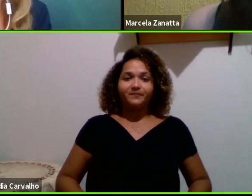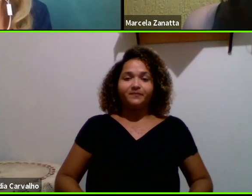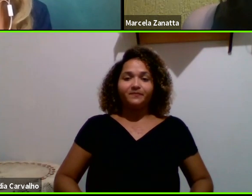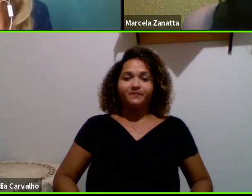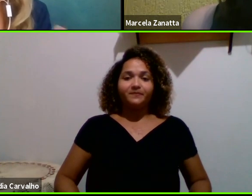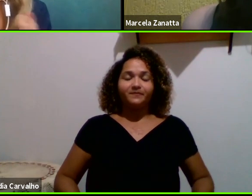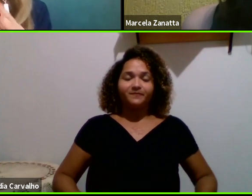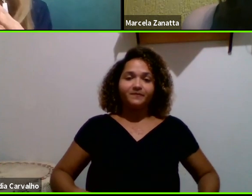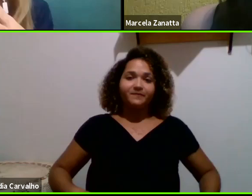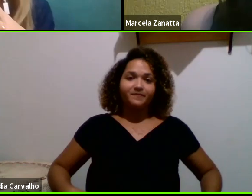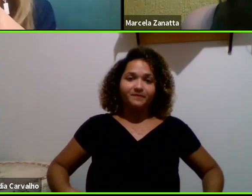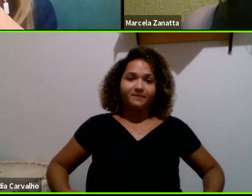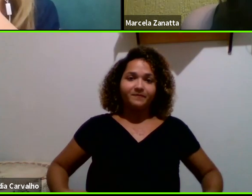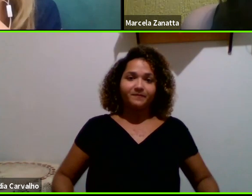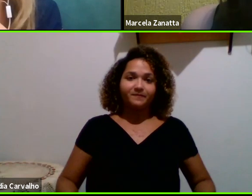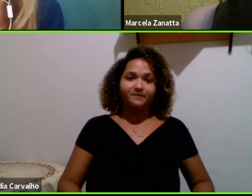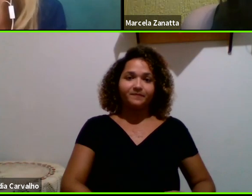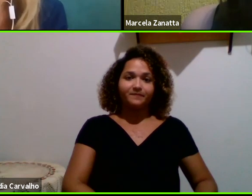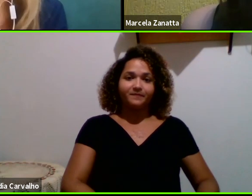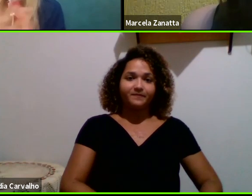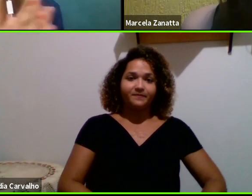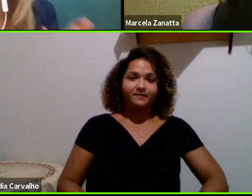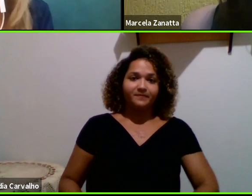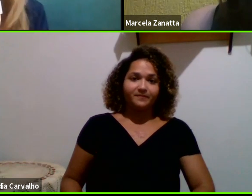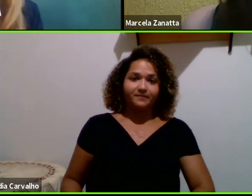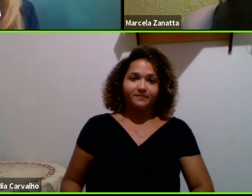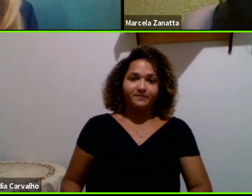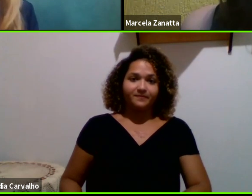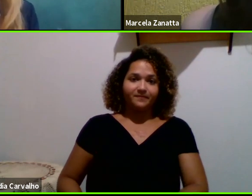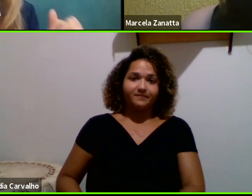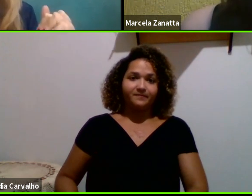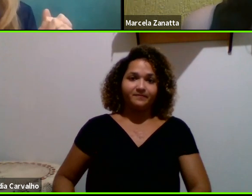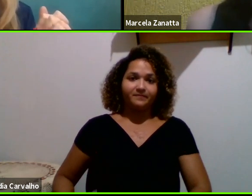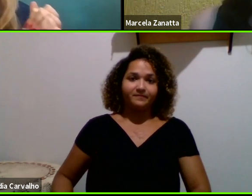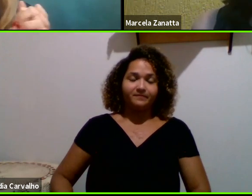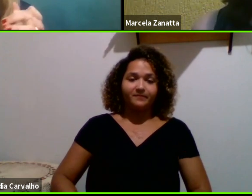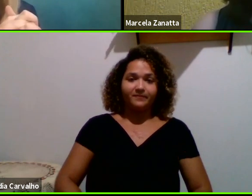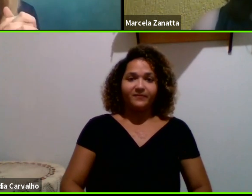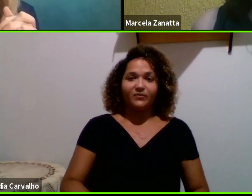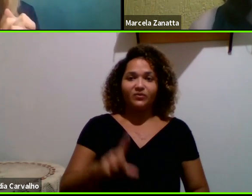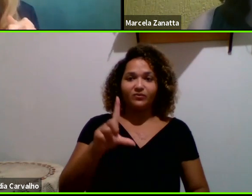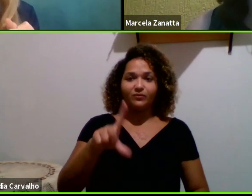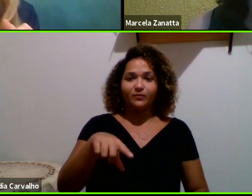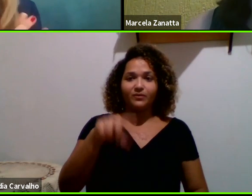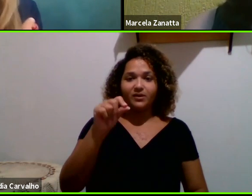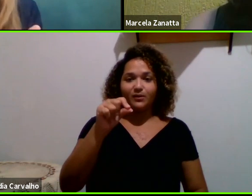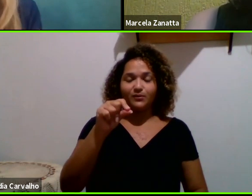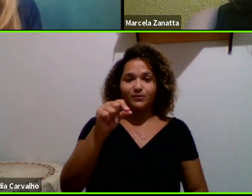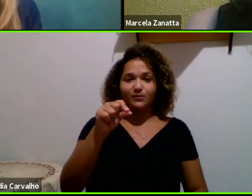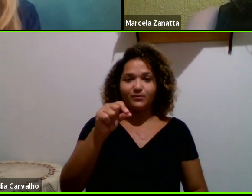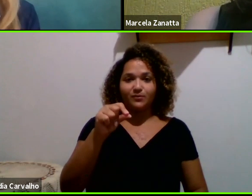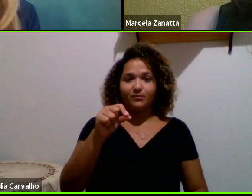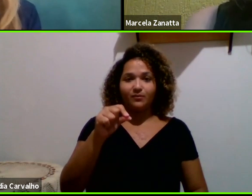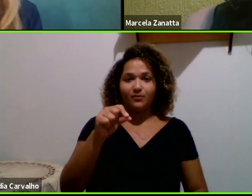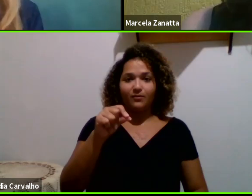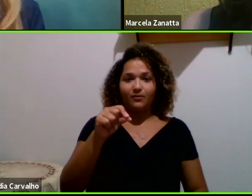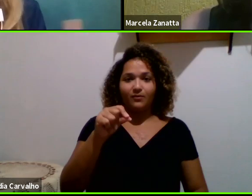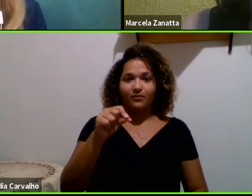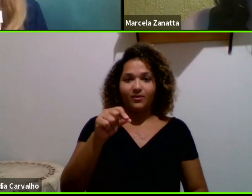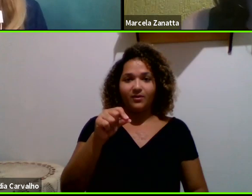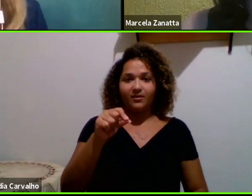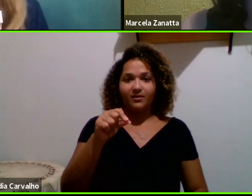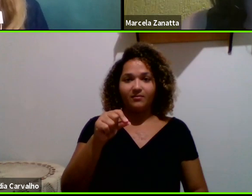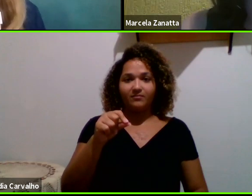nós temos? A escolha da posição pelo parto. A parturiente escolheu